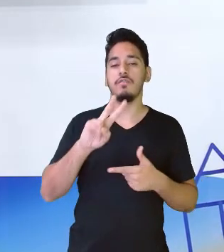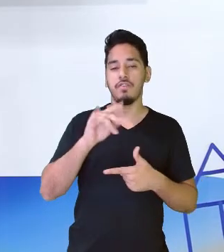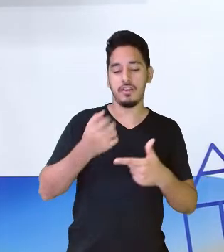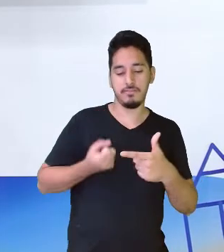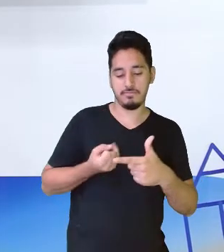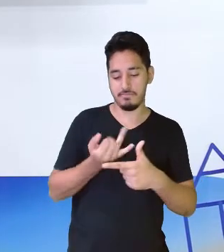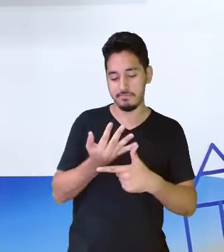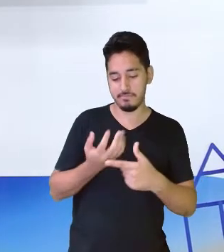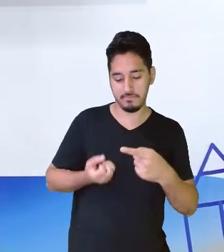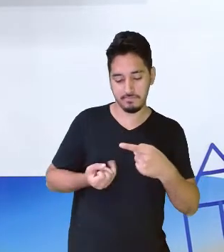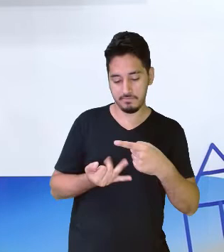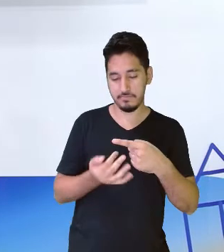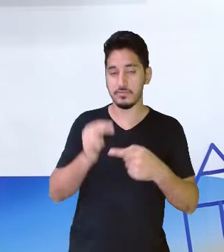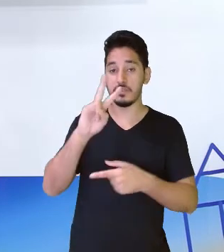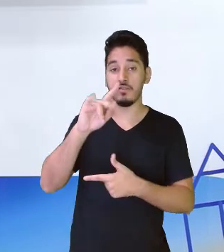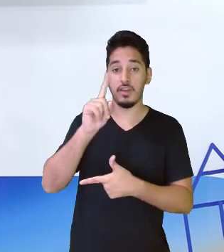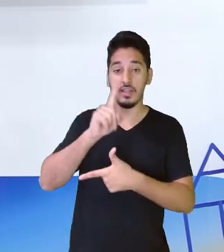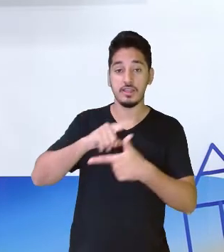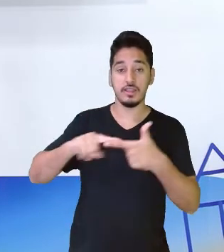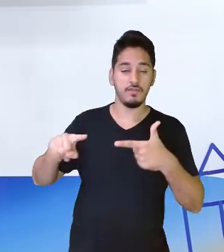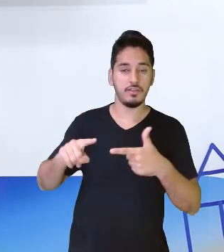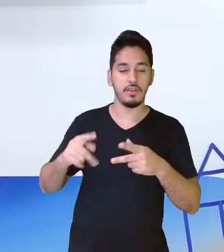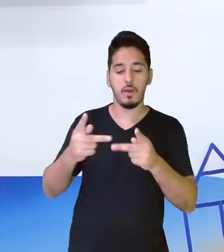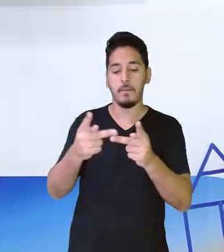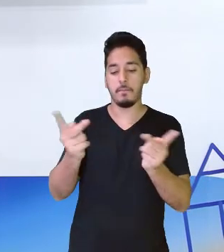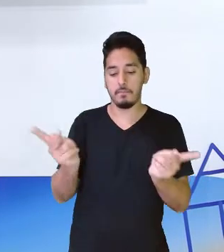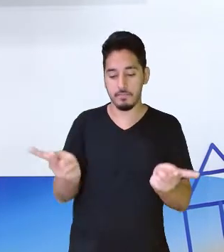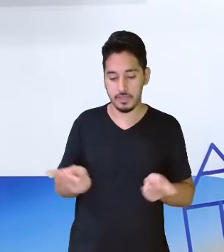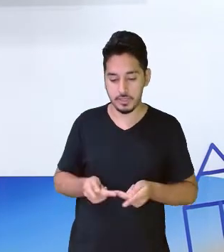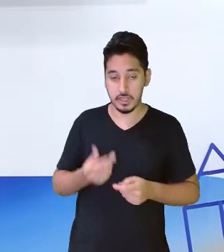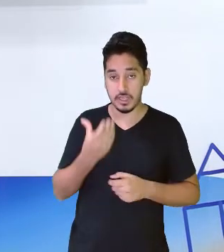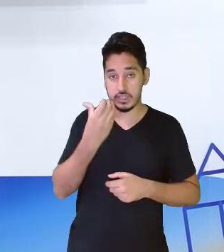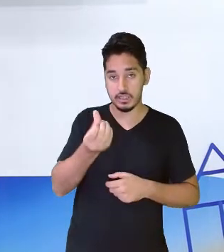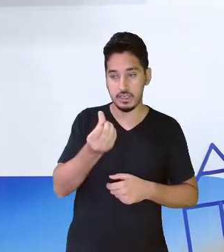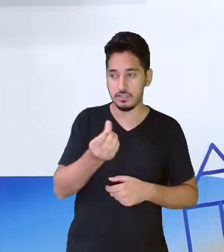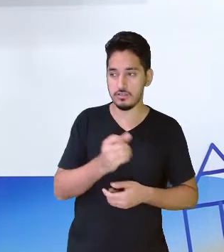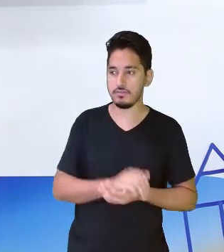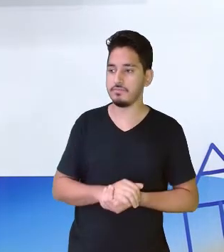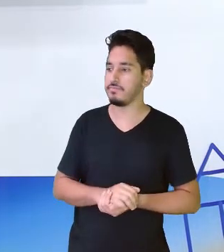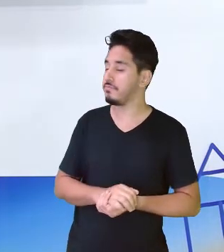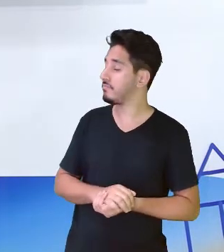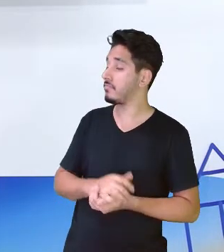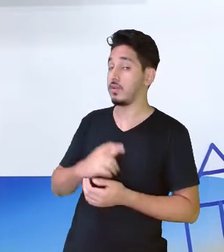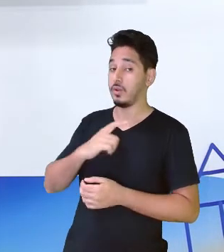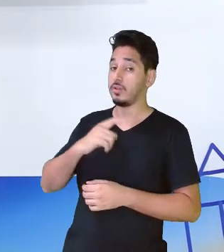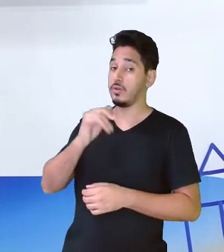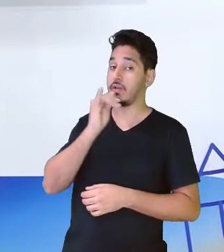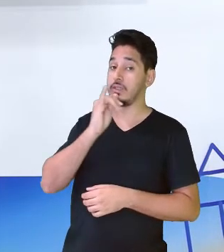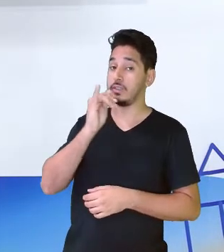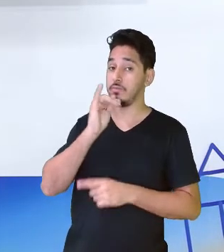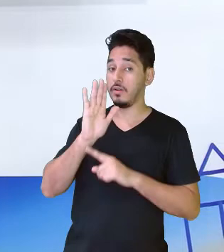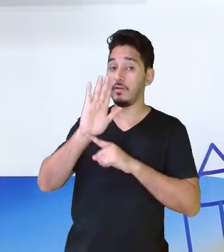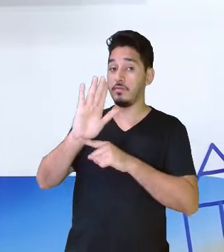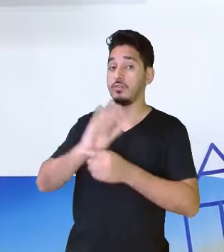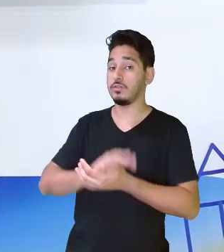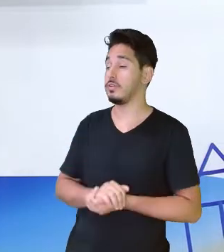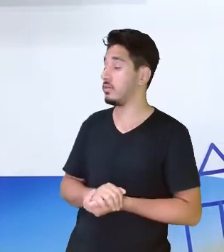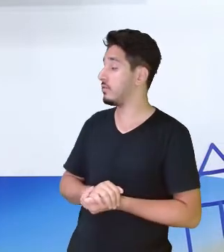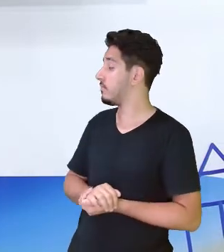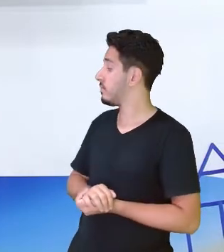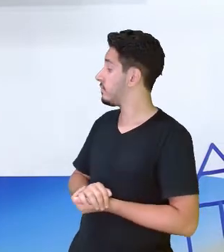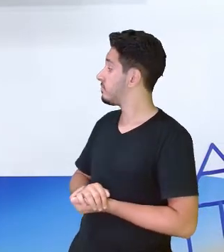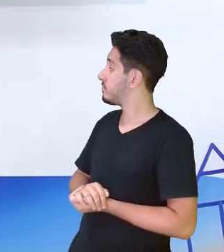Fracionar. Vai dividir essa pizza em 6. Aqui na mesa eu tenho um exemplo.